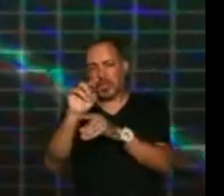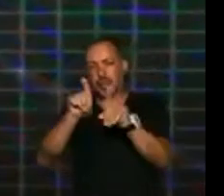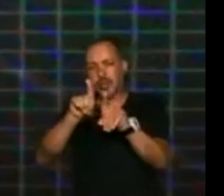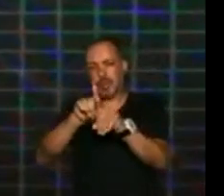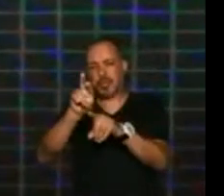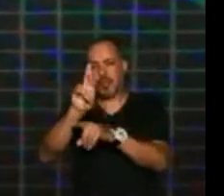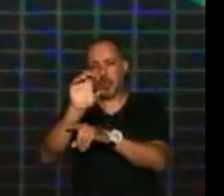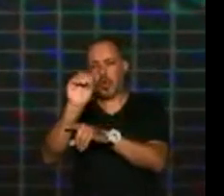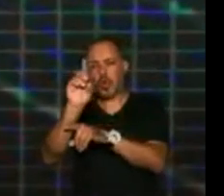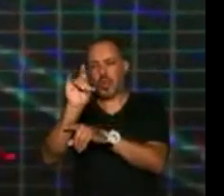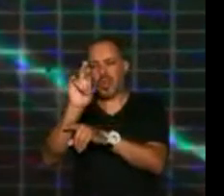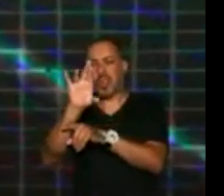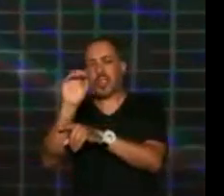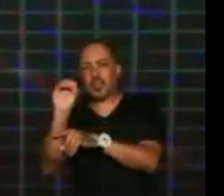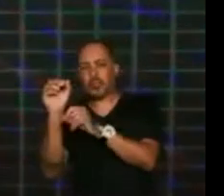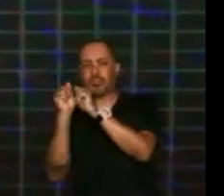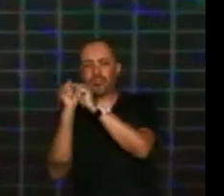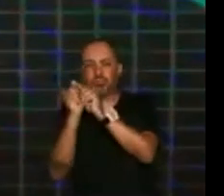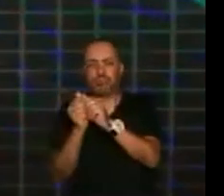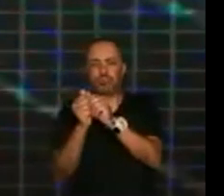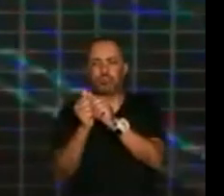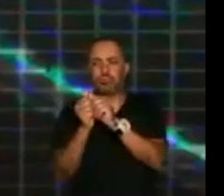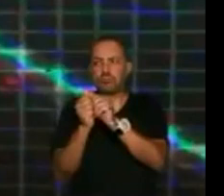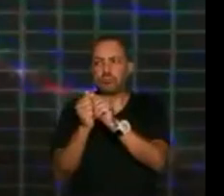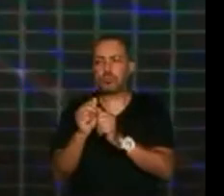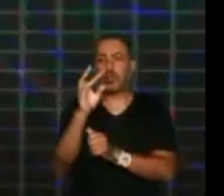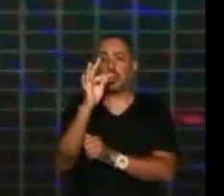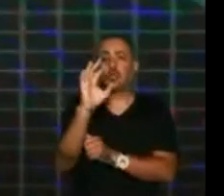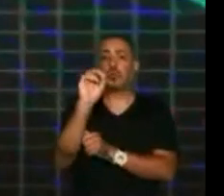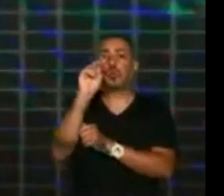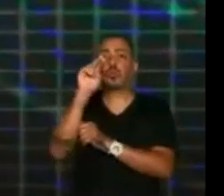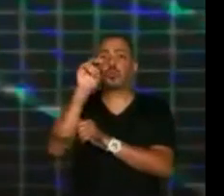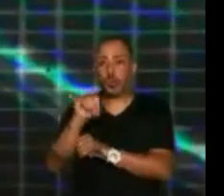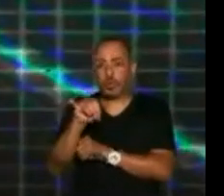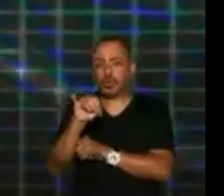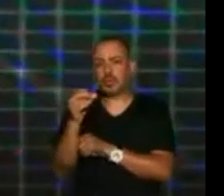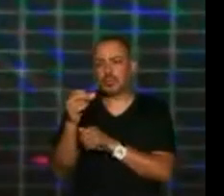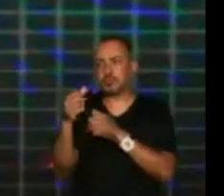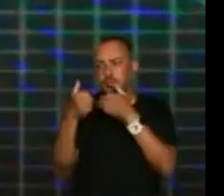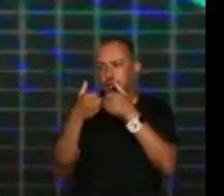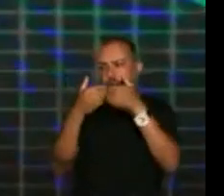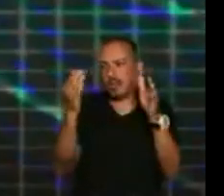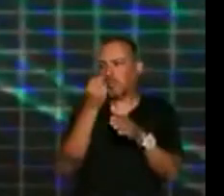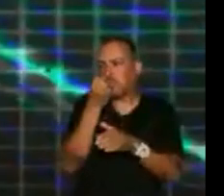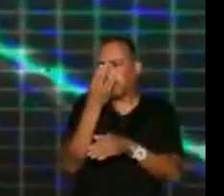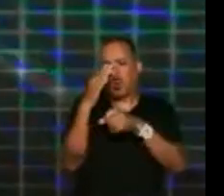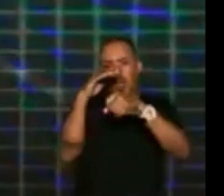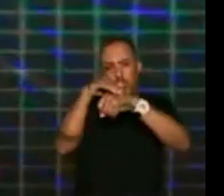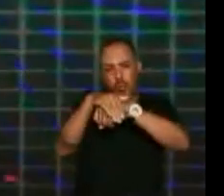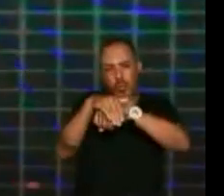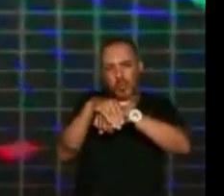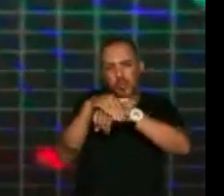Rodrigo Carelli, que estão com a gente aqui. E vou chamar o Tony aqui já inicialmente. Boa noite. Está me ouvindo,